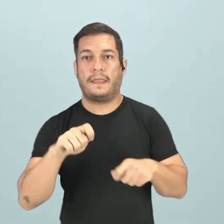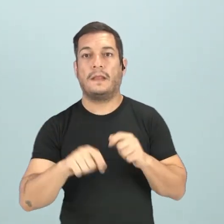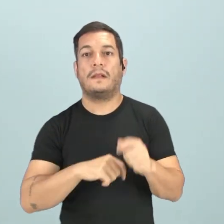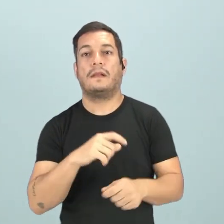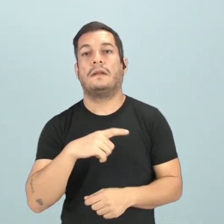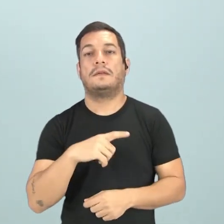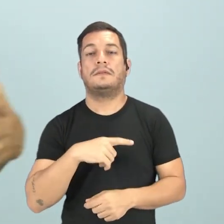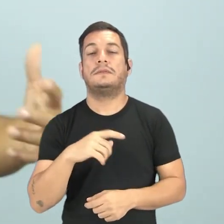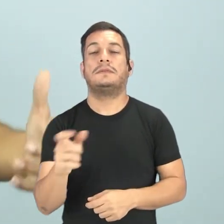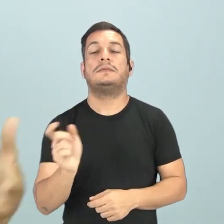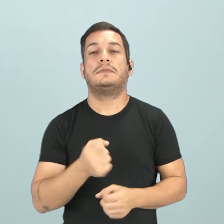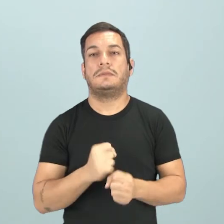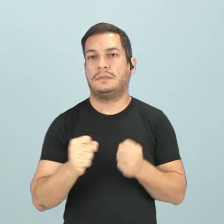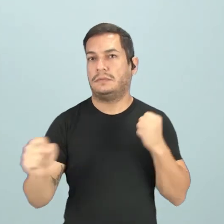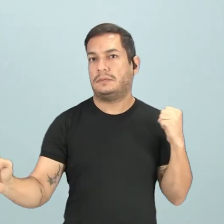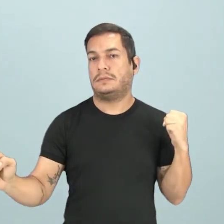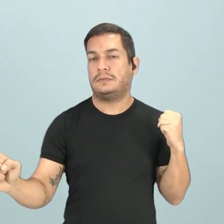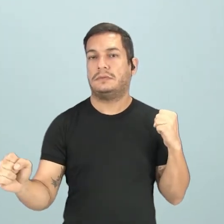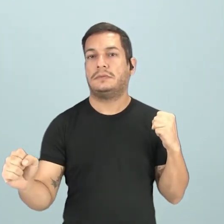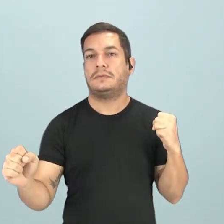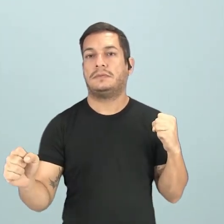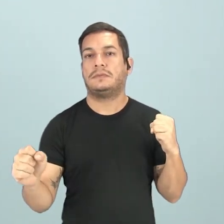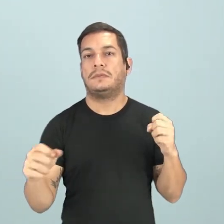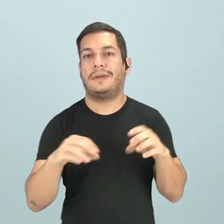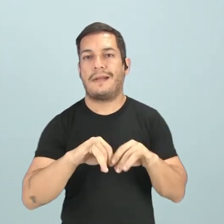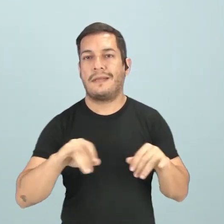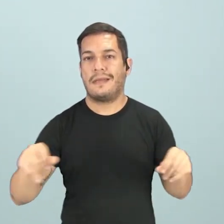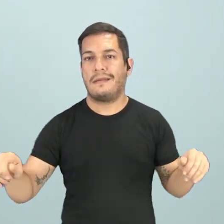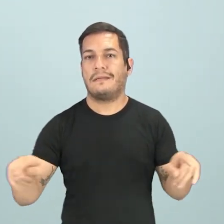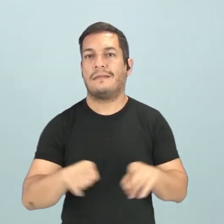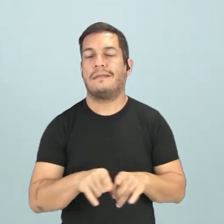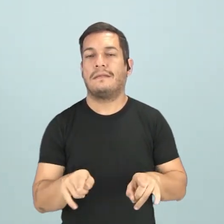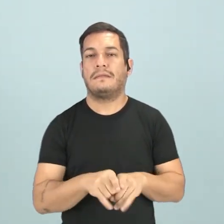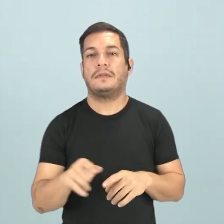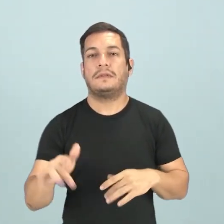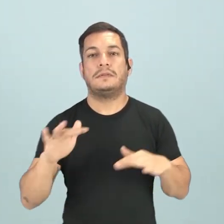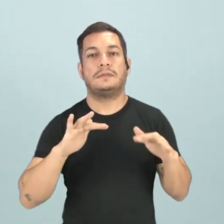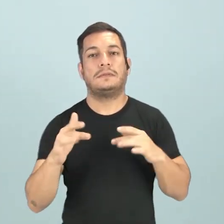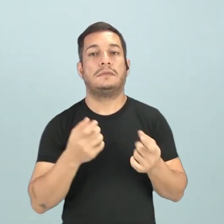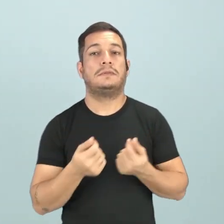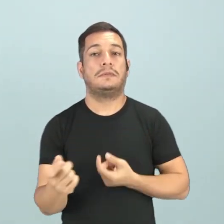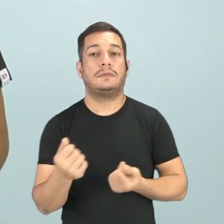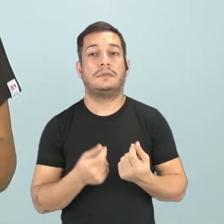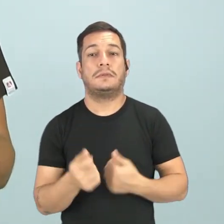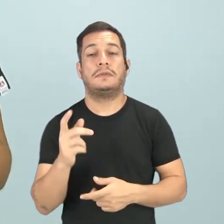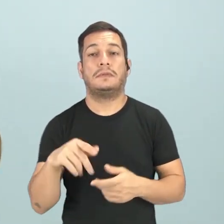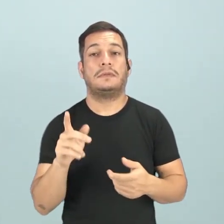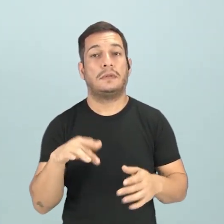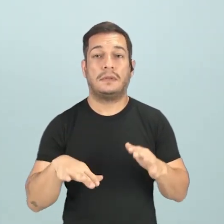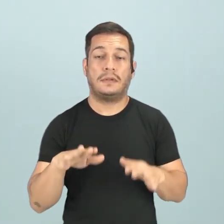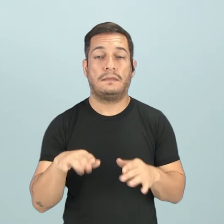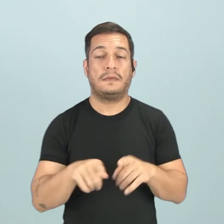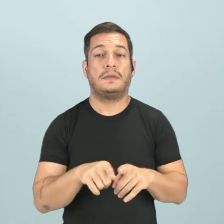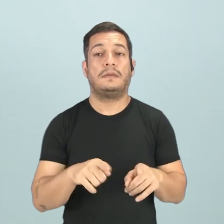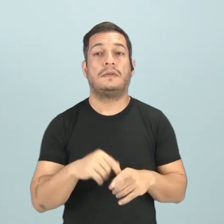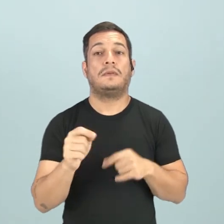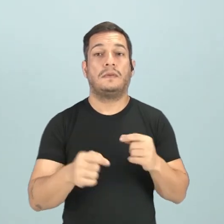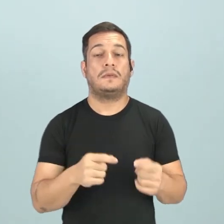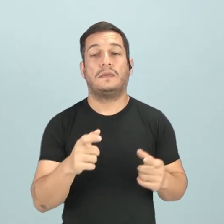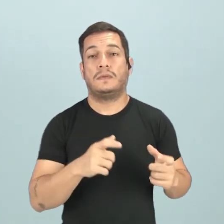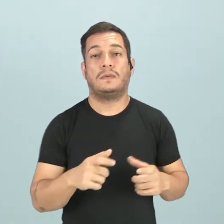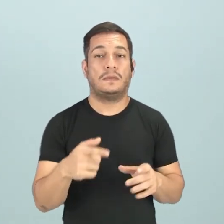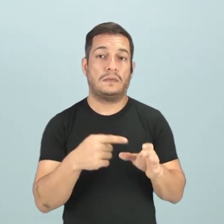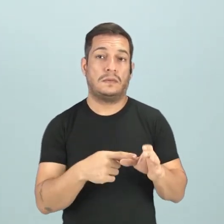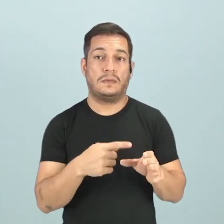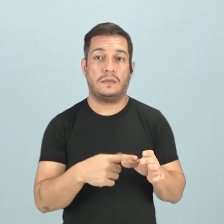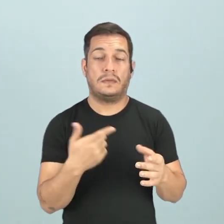tem um grande espaço, né, uma grande propriedade. E a dinâmica econômica, ela depende muito do espaço urbano.